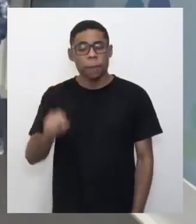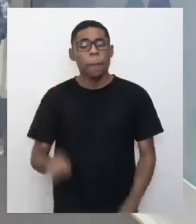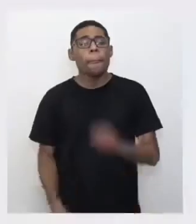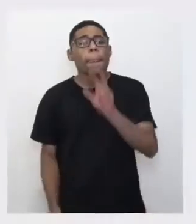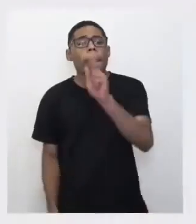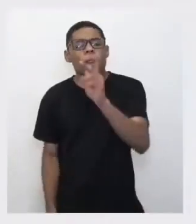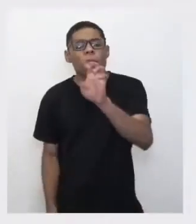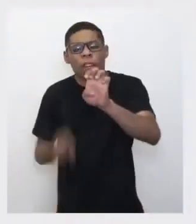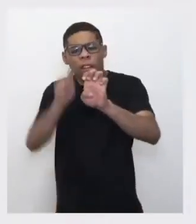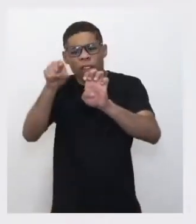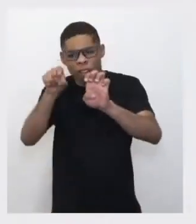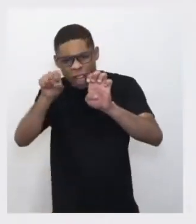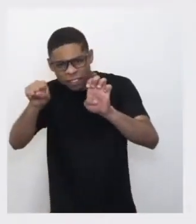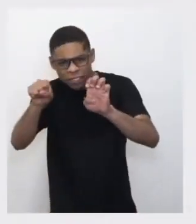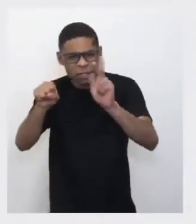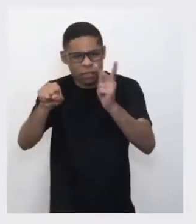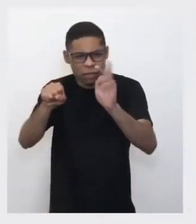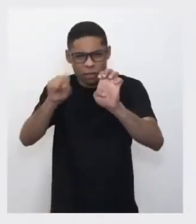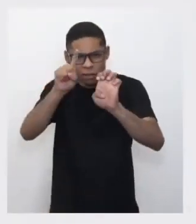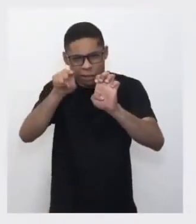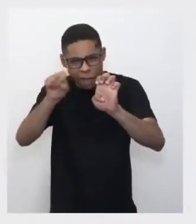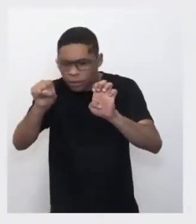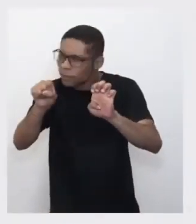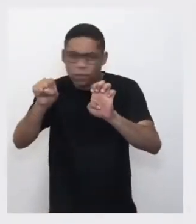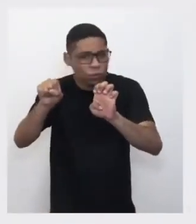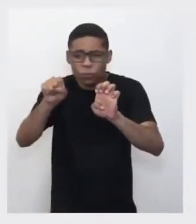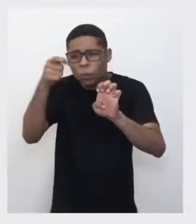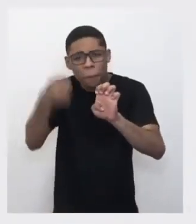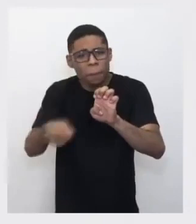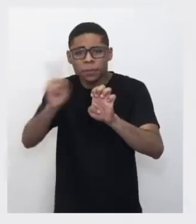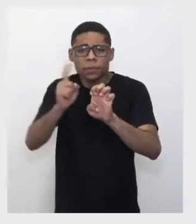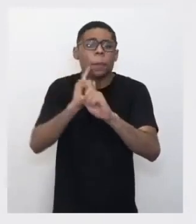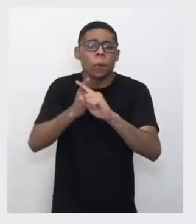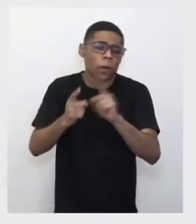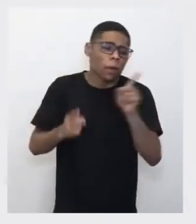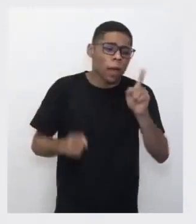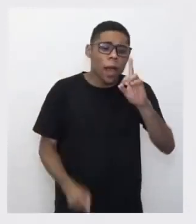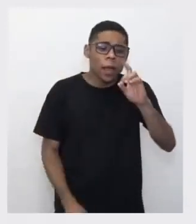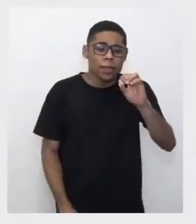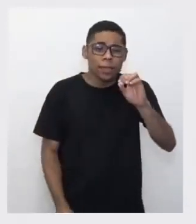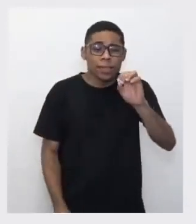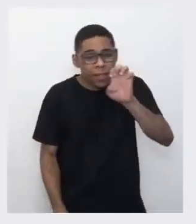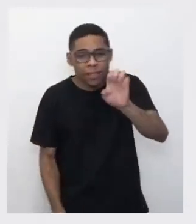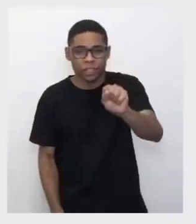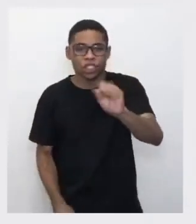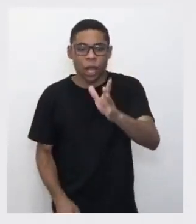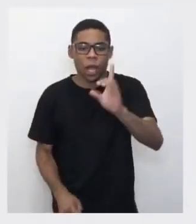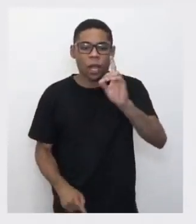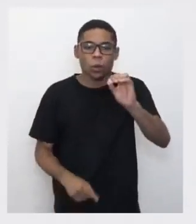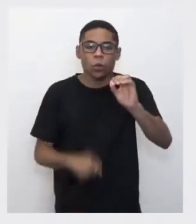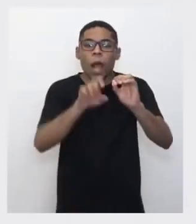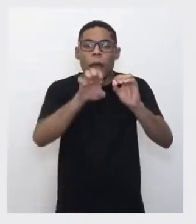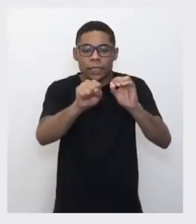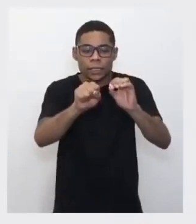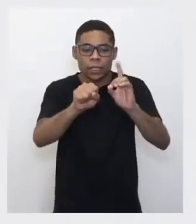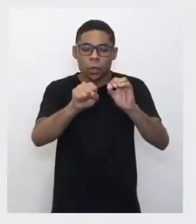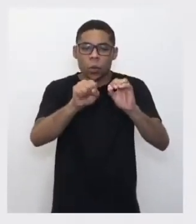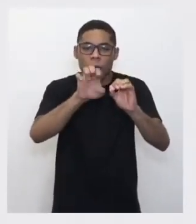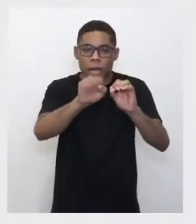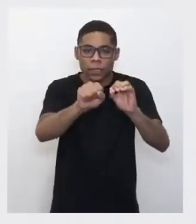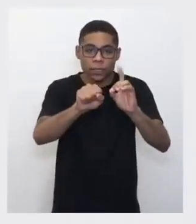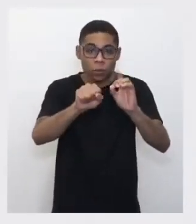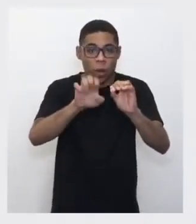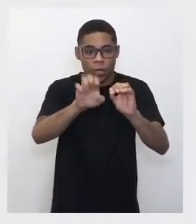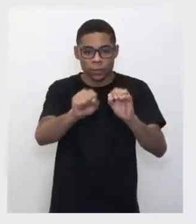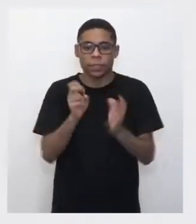esse S aqui cai fora. Does he speak English? Tudo bem? Yes, he does. Então, esse é